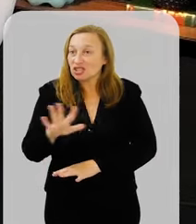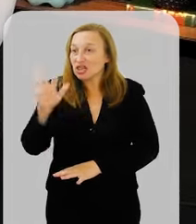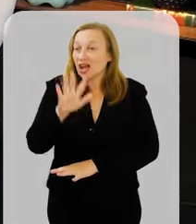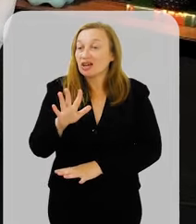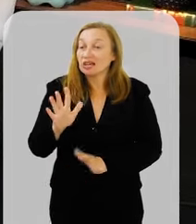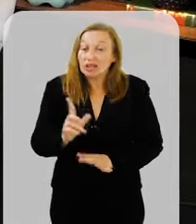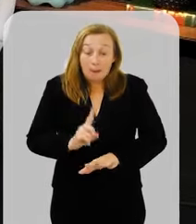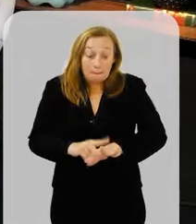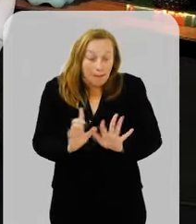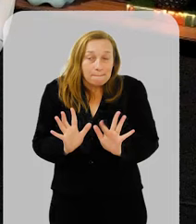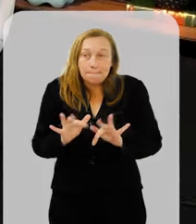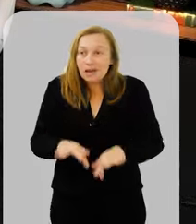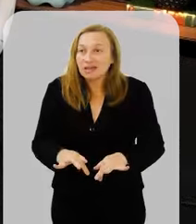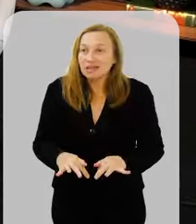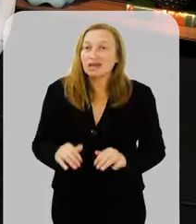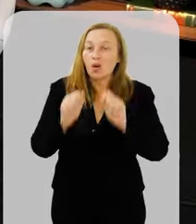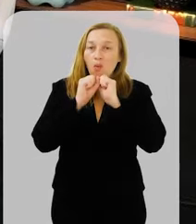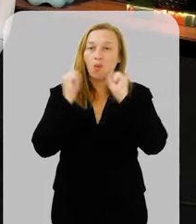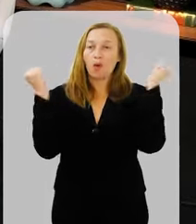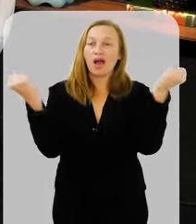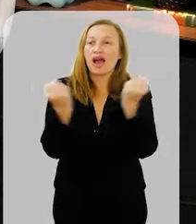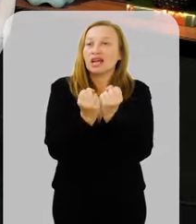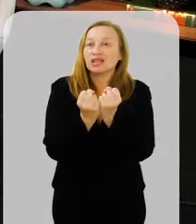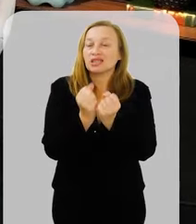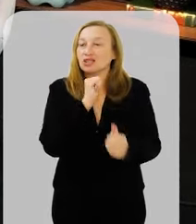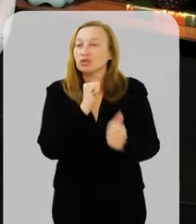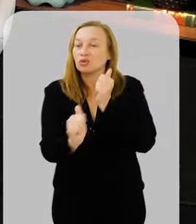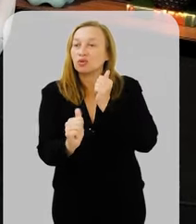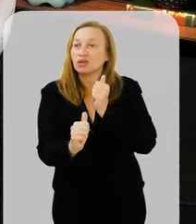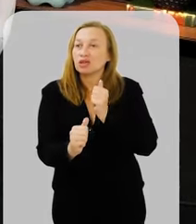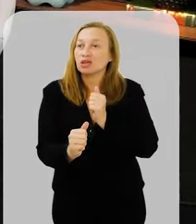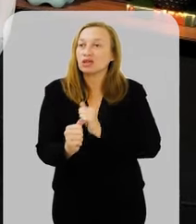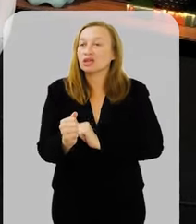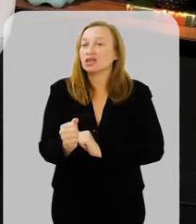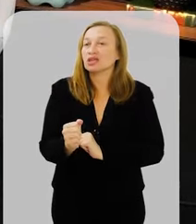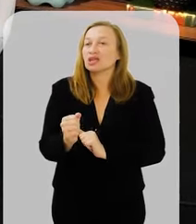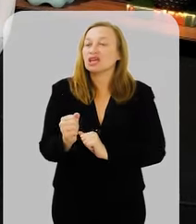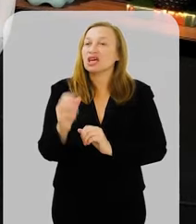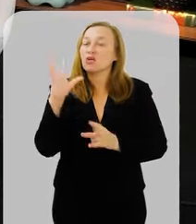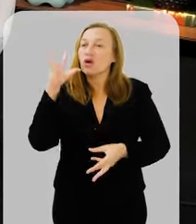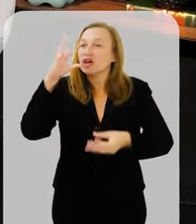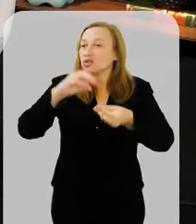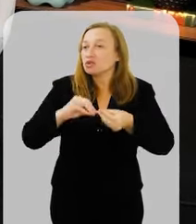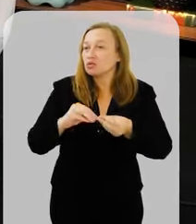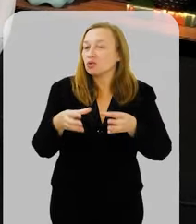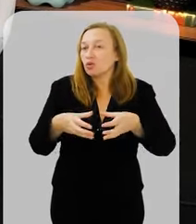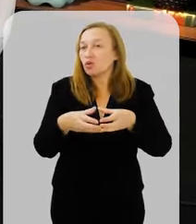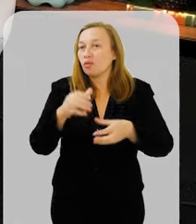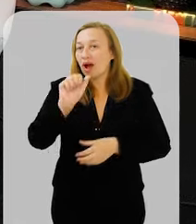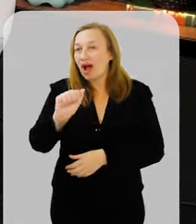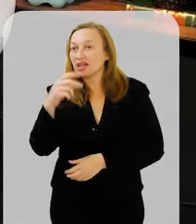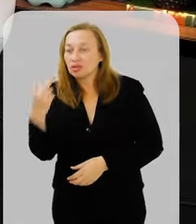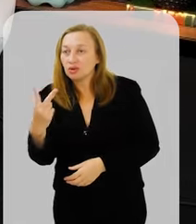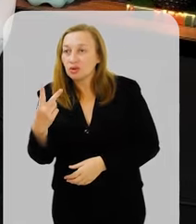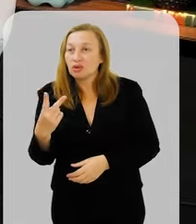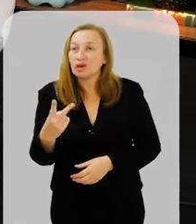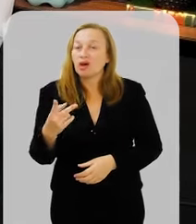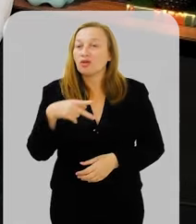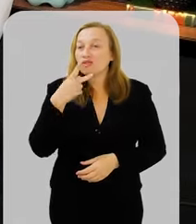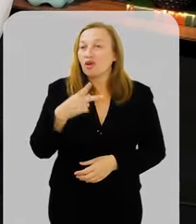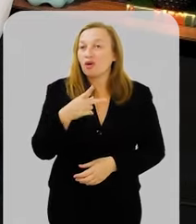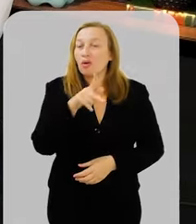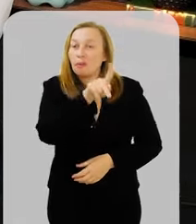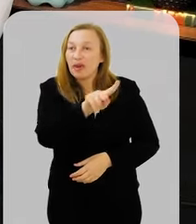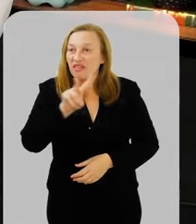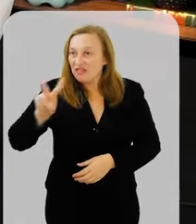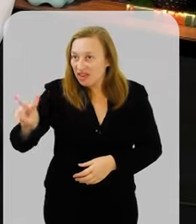que nós estamos em cima do laço aqui de encerrar o Arena Esportiva, um panorama da Série A2. Ela realmente é isso